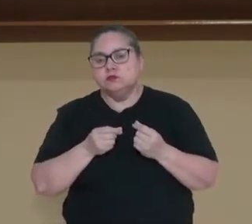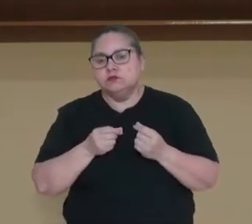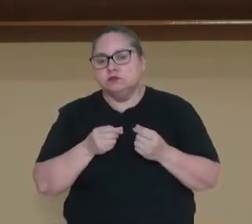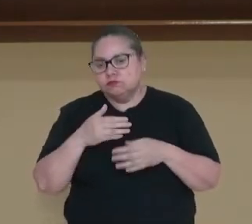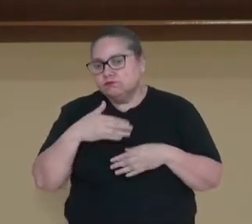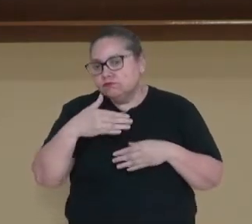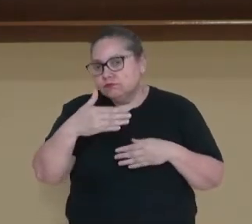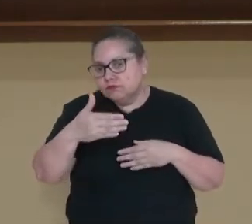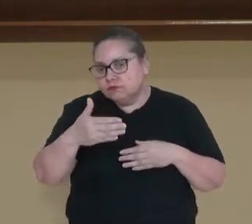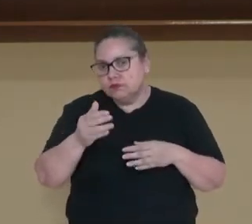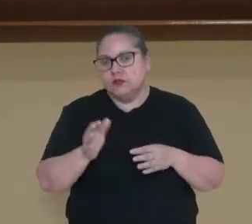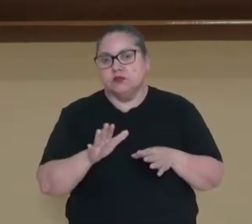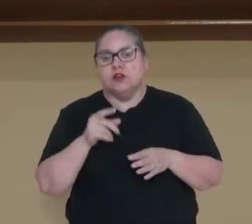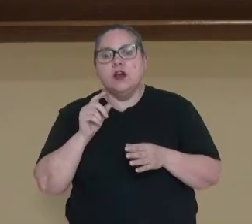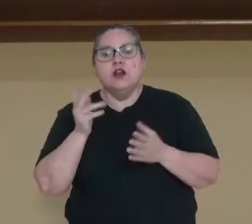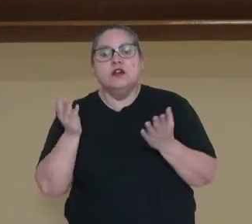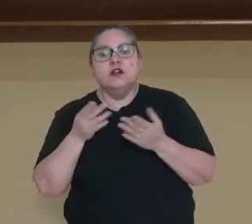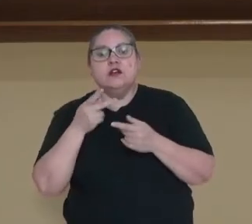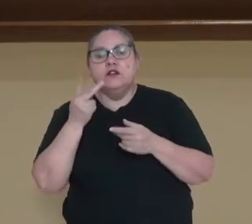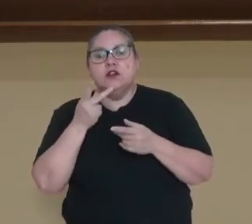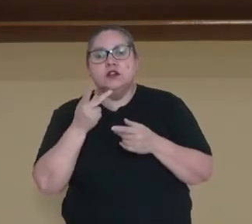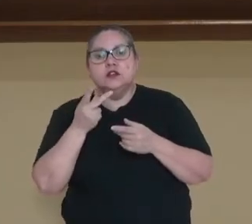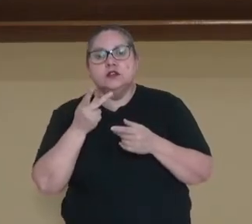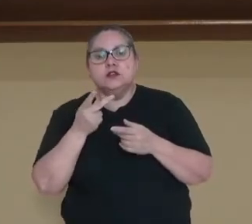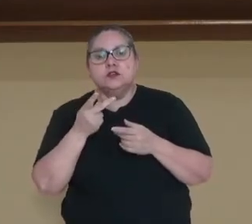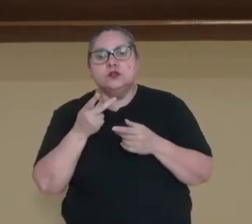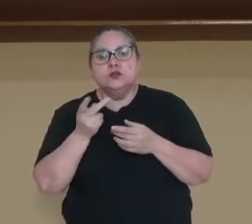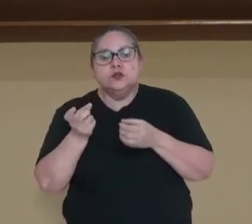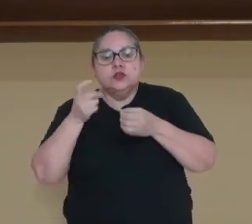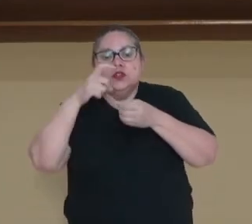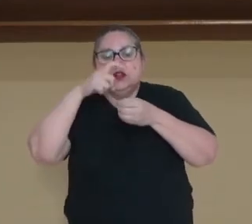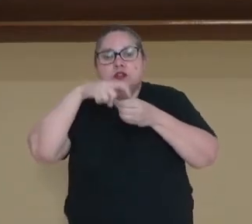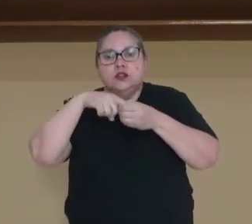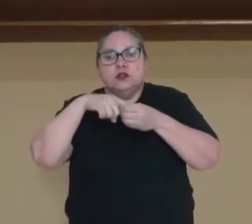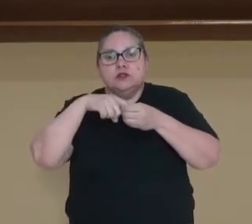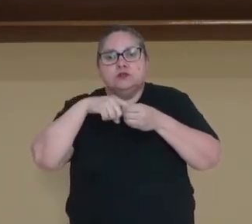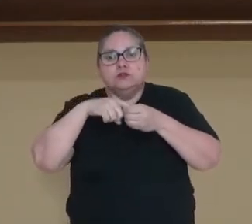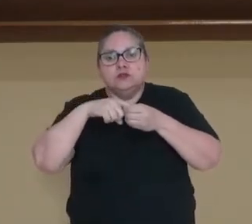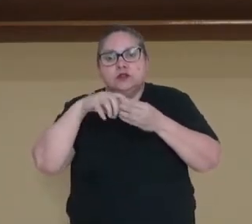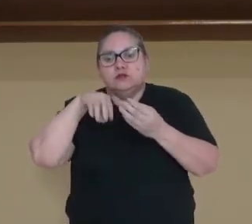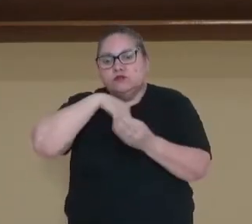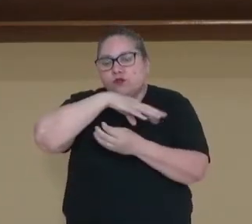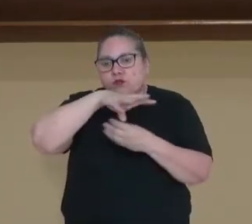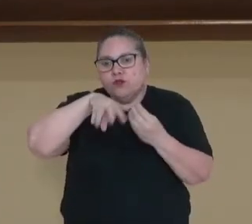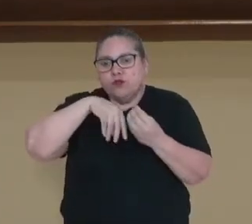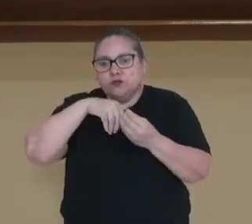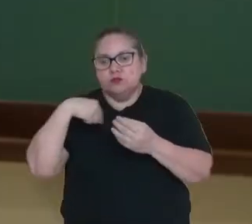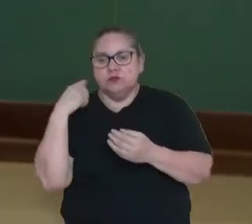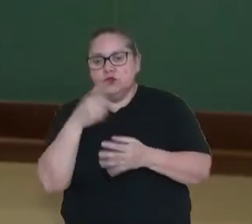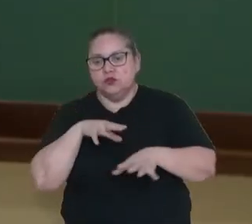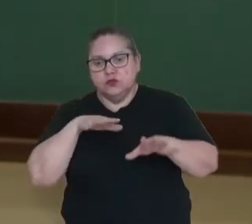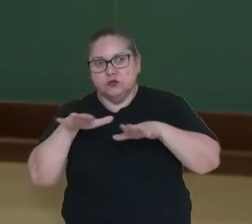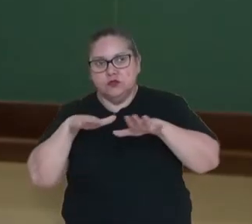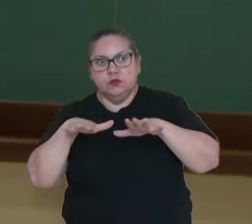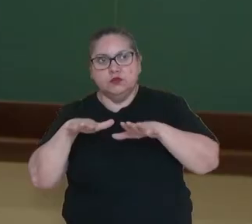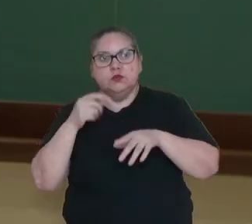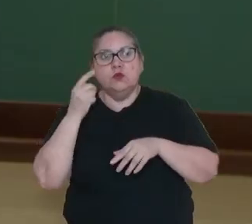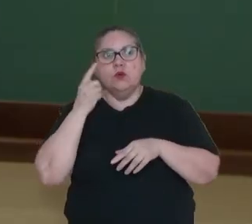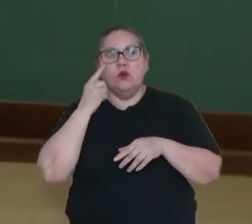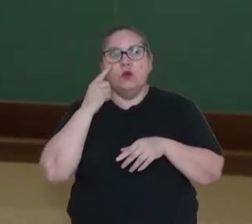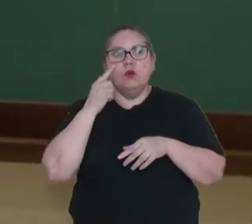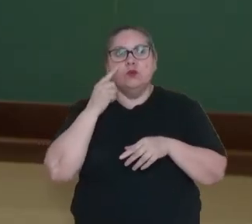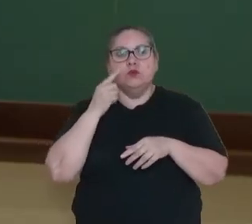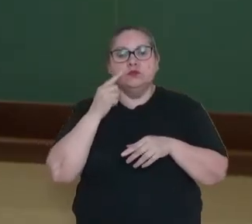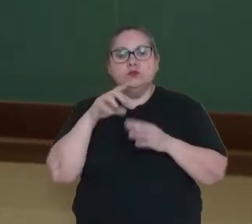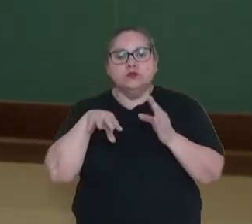para frente. Vamos agora falar dos elementos que estão envolvidos nos nossos movimentos. Então, olha só,